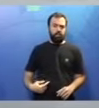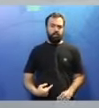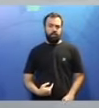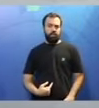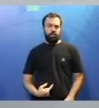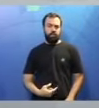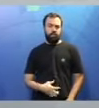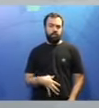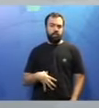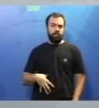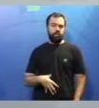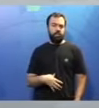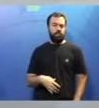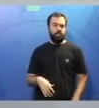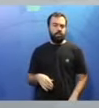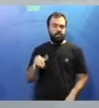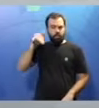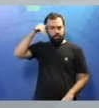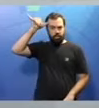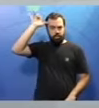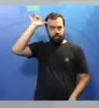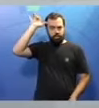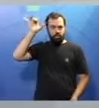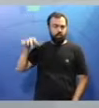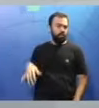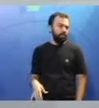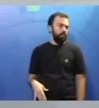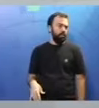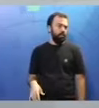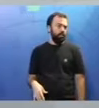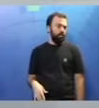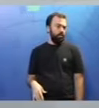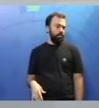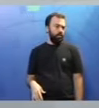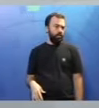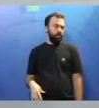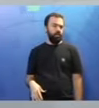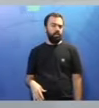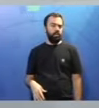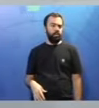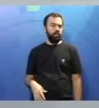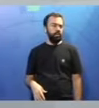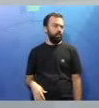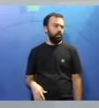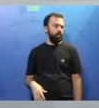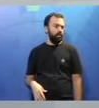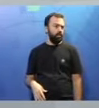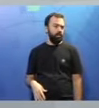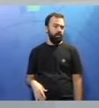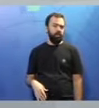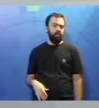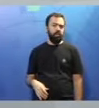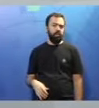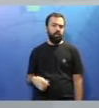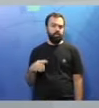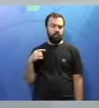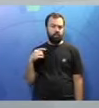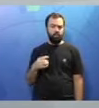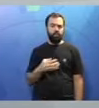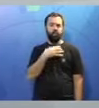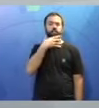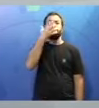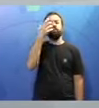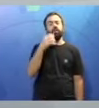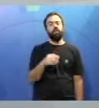seres ruminantes. Ruminante pode ser boi, gado bovino, pode ser cabra,